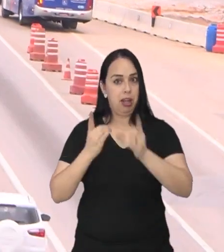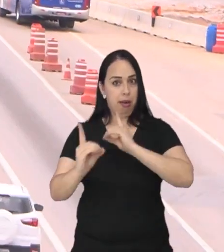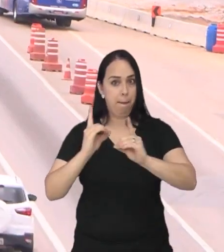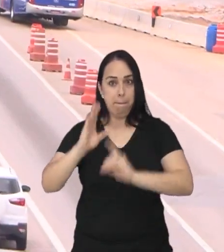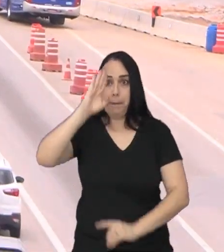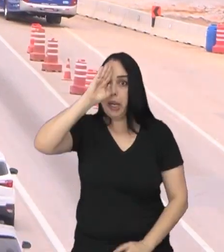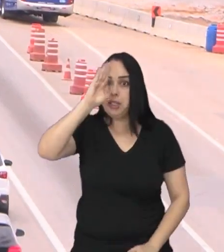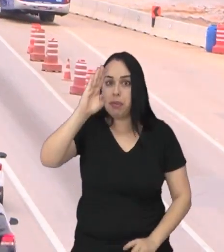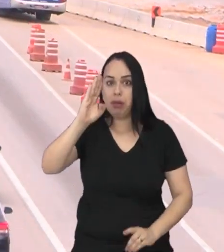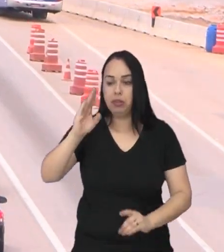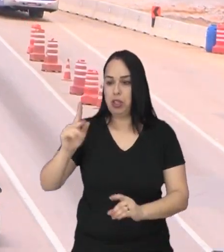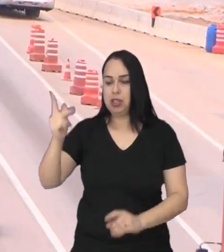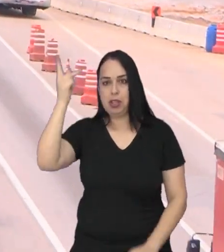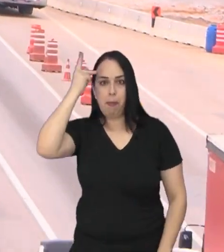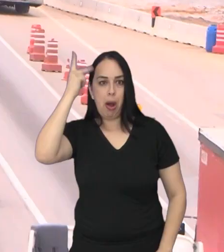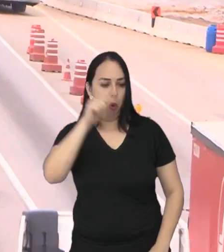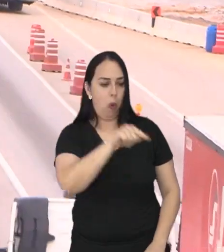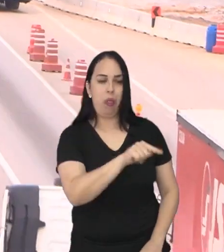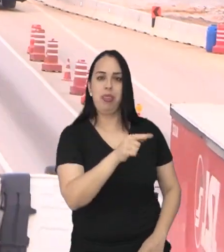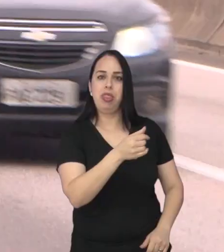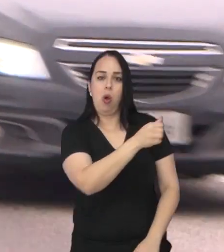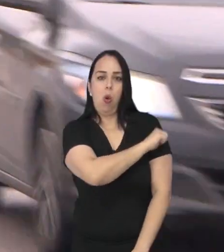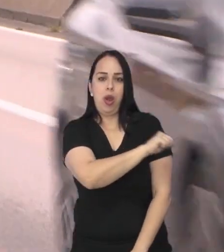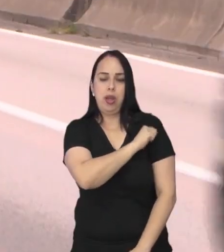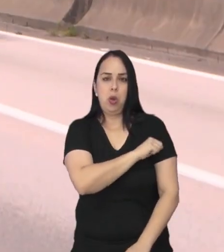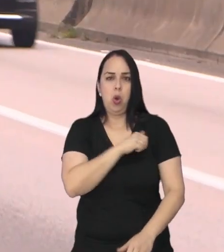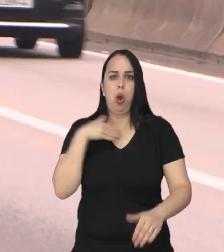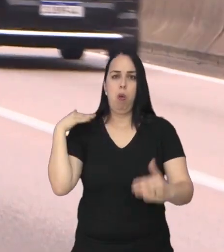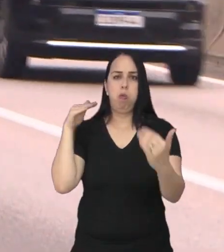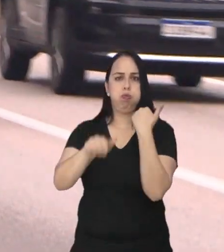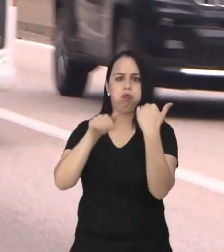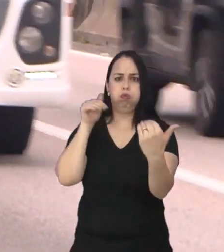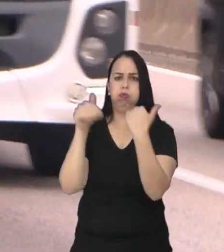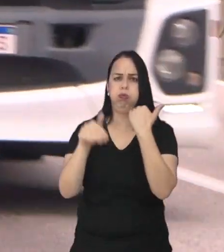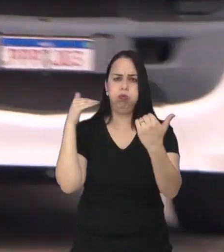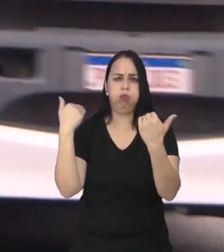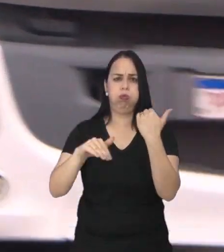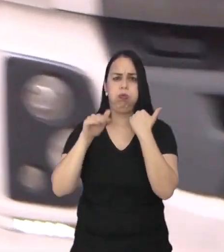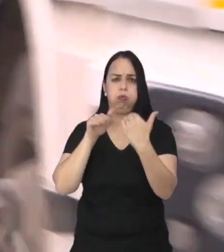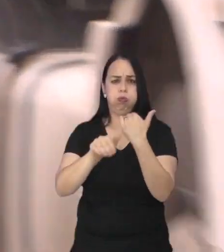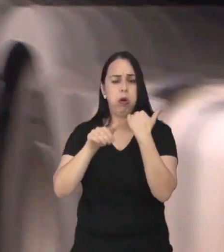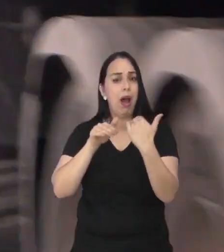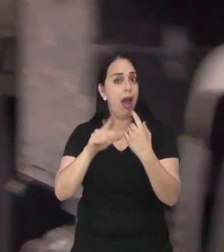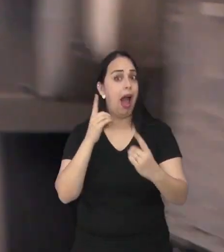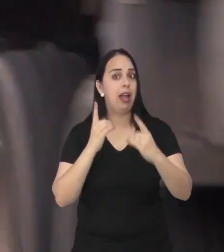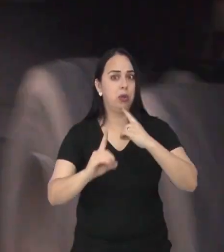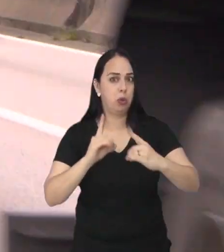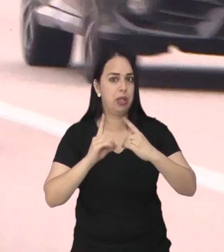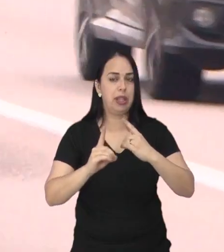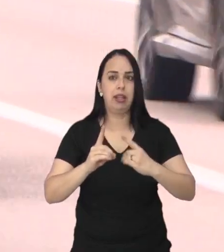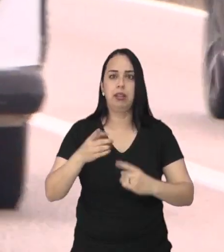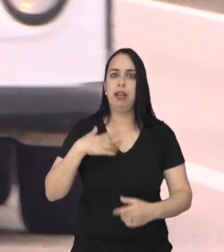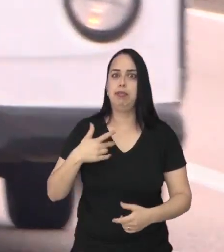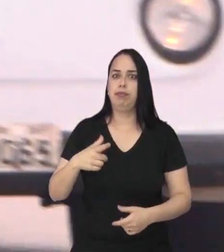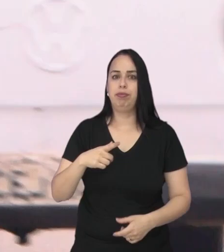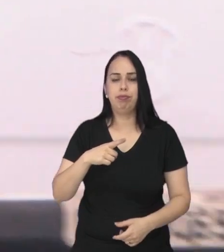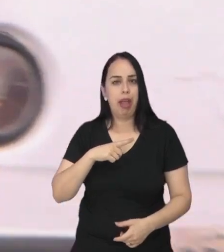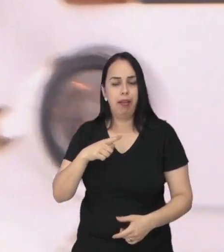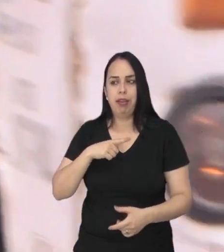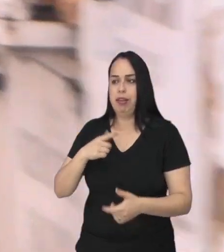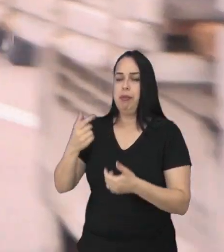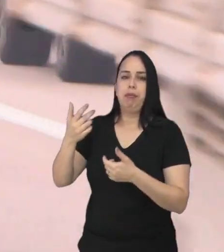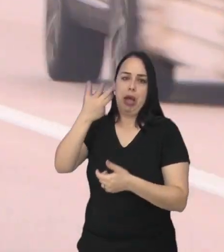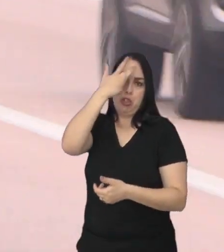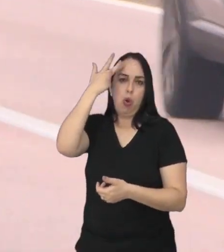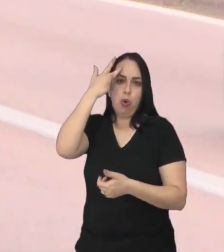principal rodovia que liga São Paulo ao Rio de Janeiro, o tráfego de veículos é intenso. A Dutra é rota de centenas de